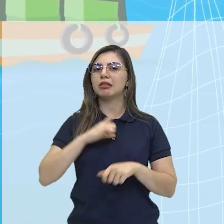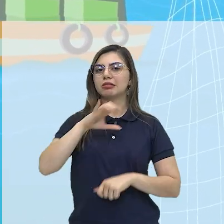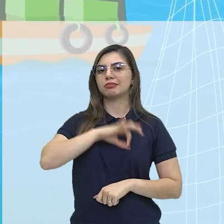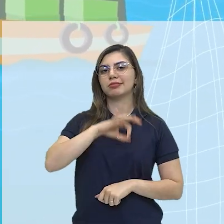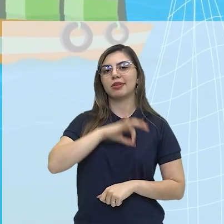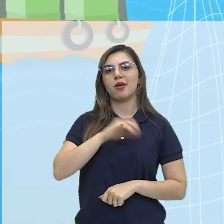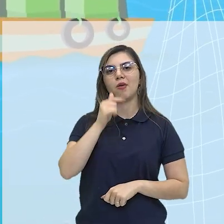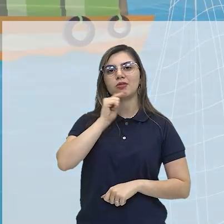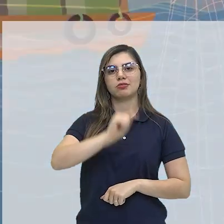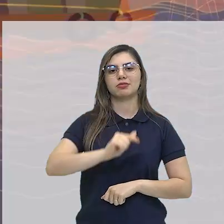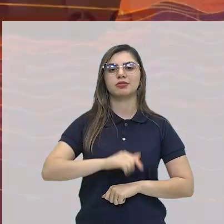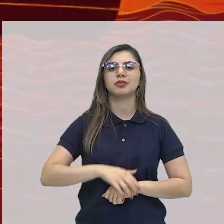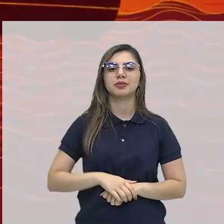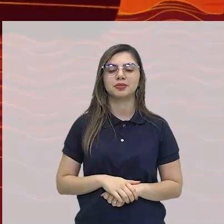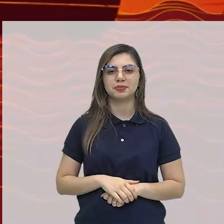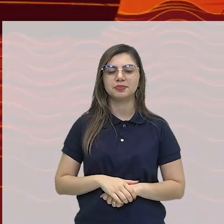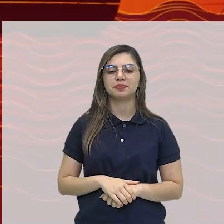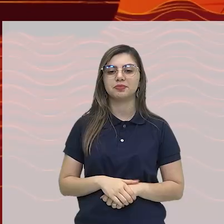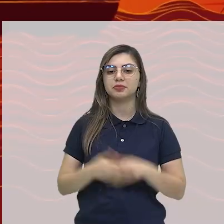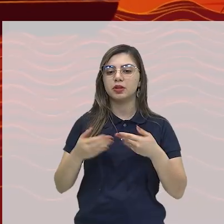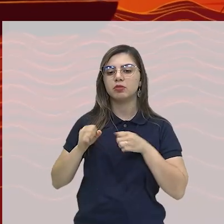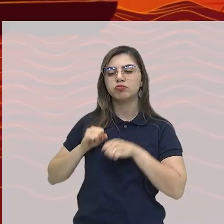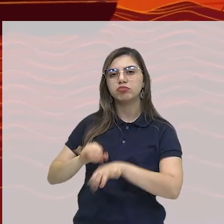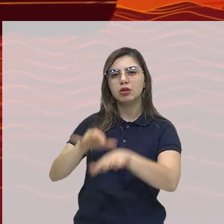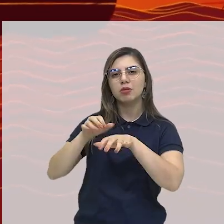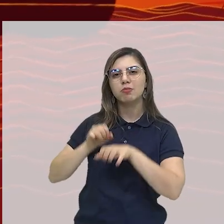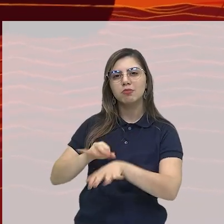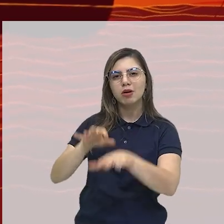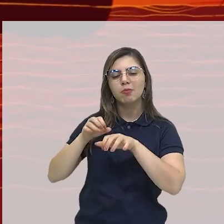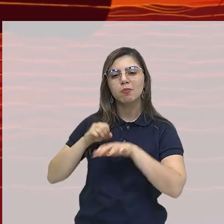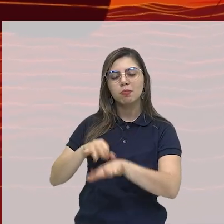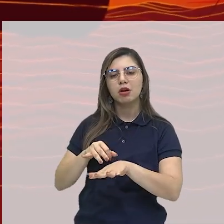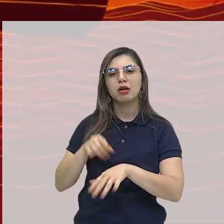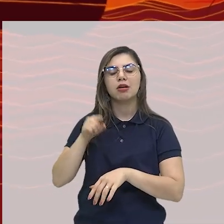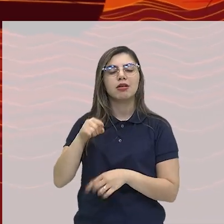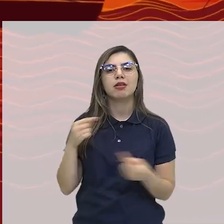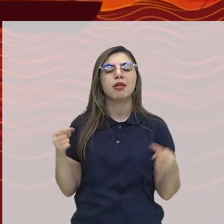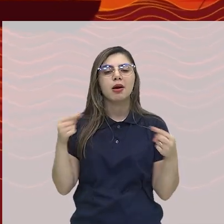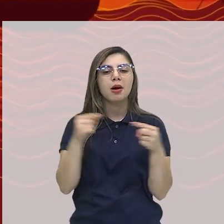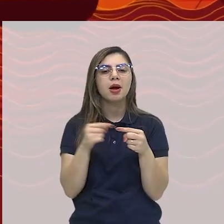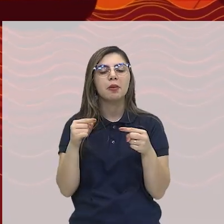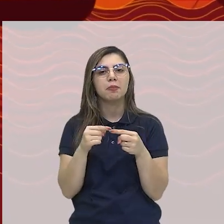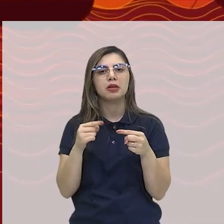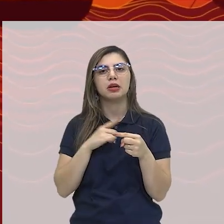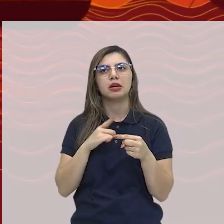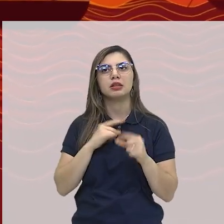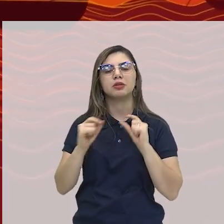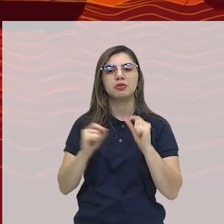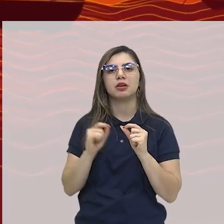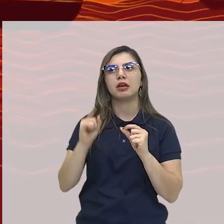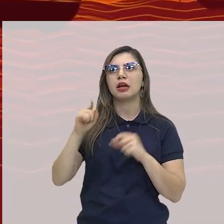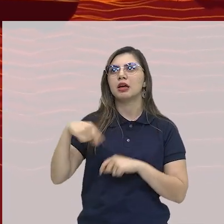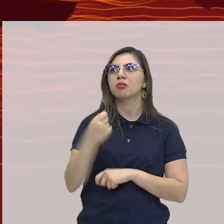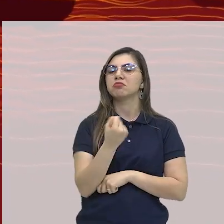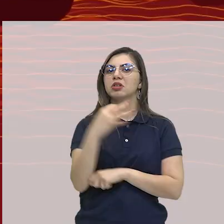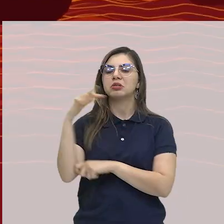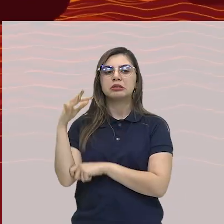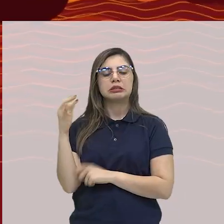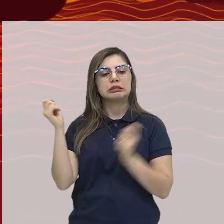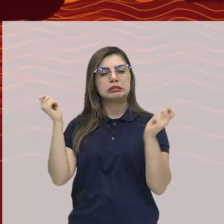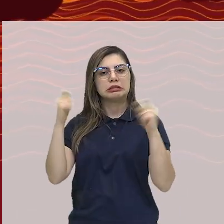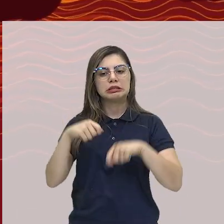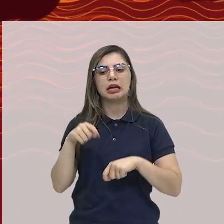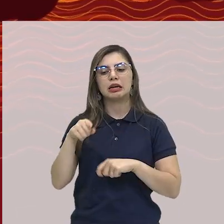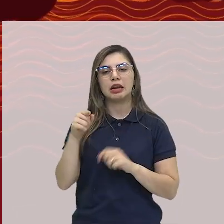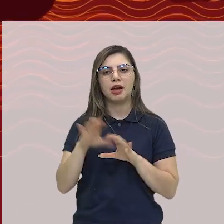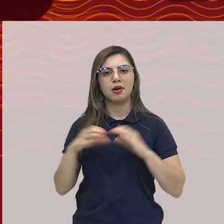suas famílias. A corrente de Humboldt é um exemplo de como as forças naturais podem criar oportunidades para